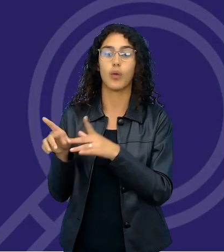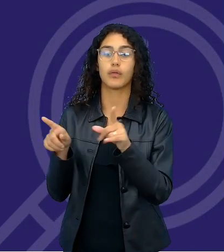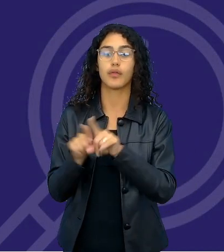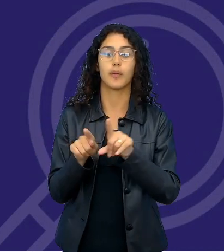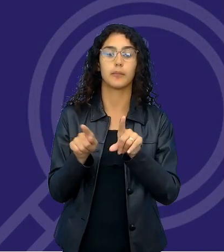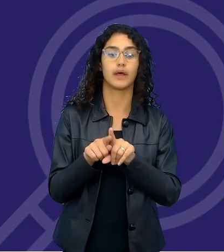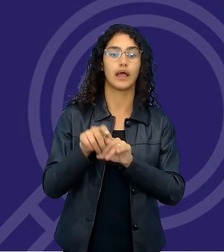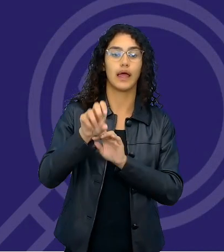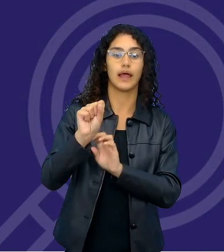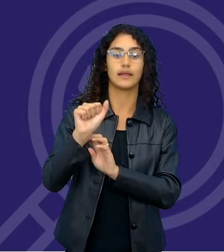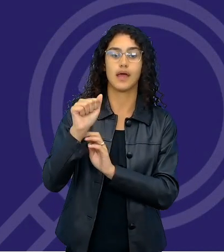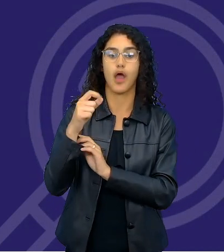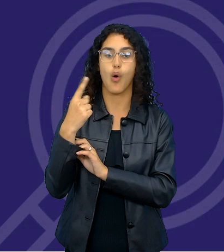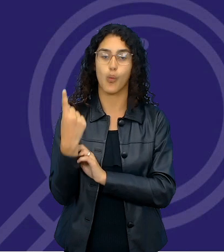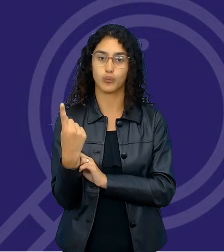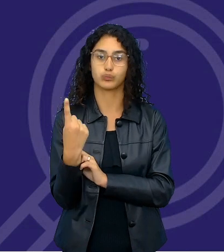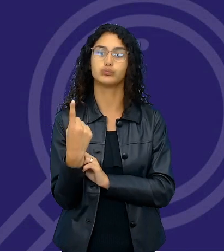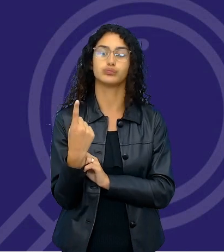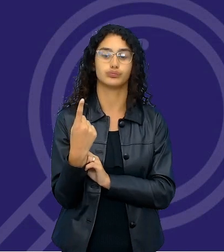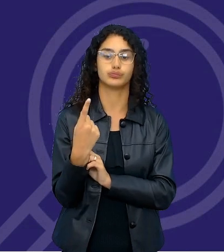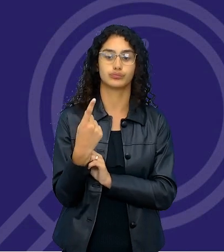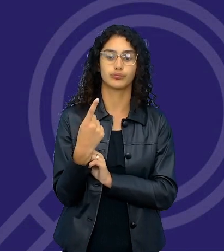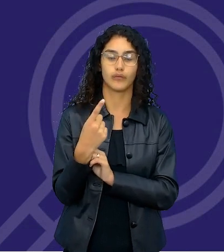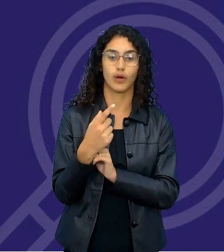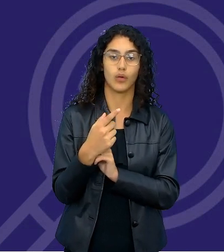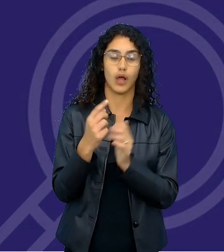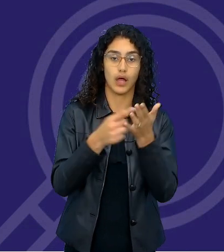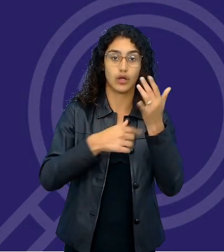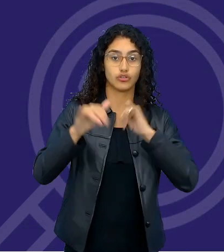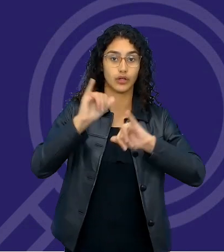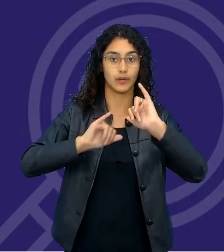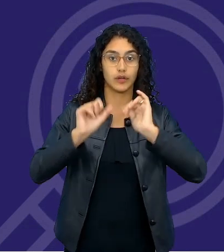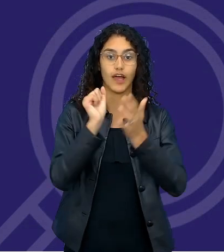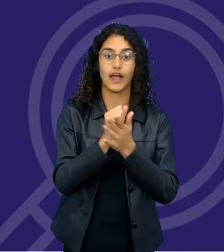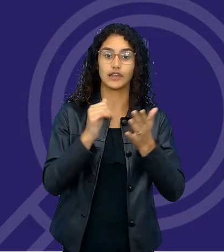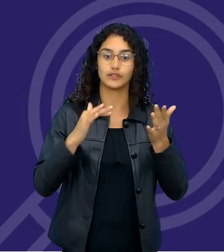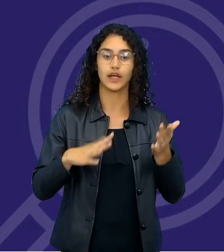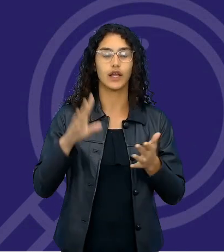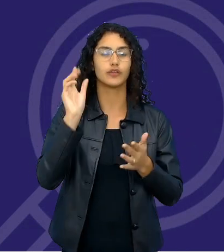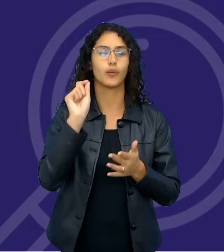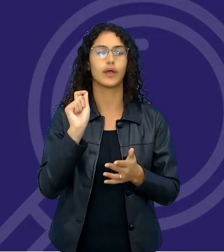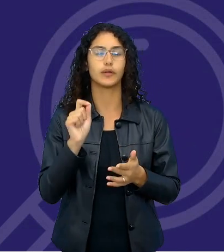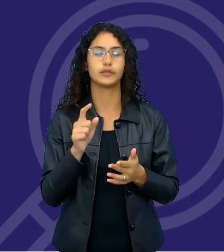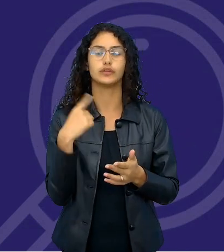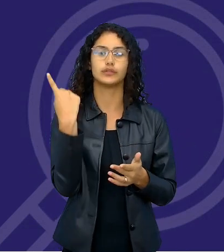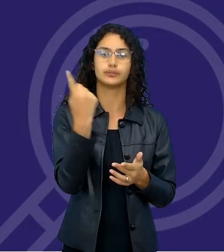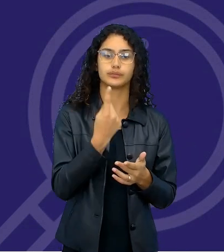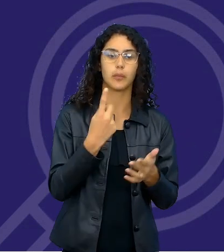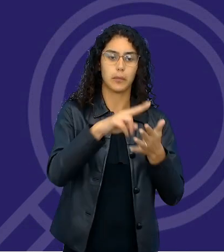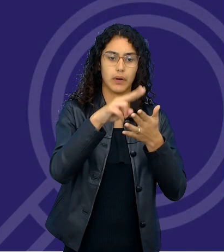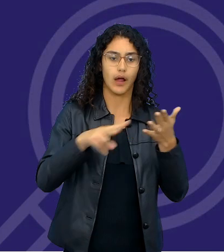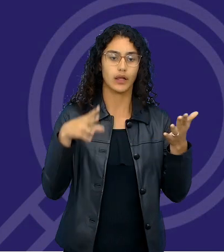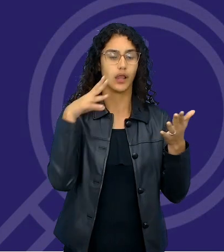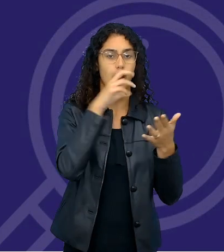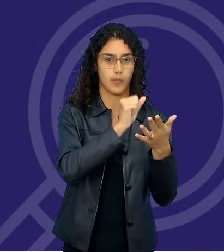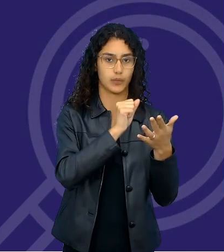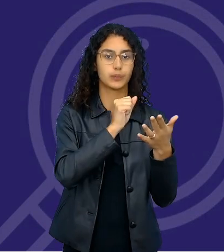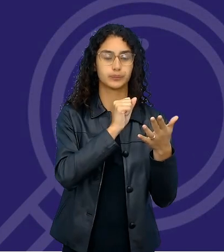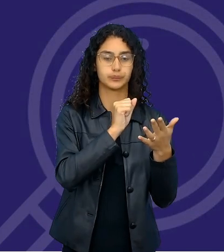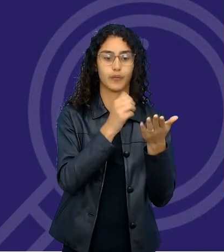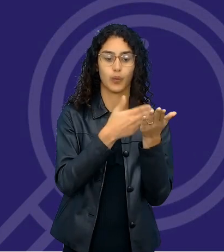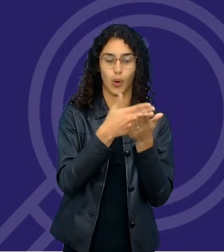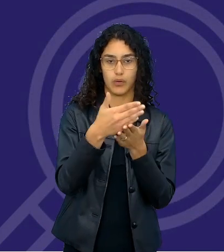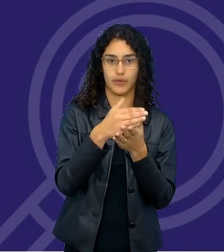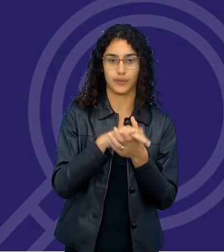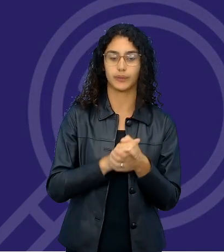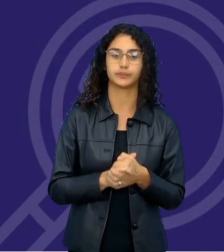da SA1, do caderno de Química, né? E aí a atividade traz o seguinte, eu vou dar uma lida rapidinho aqui no enunciado,